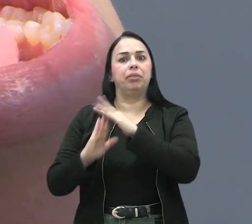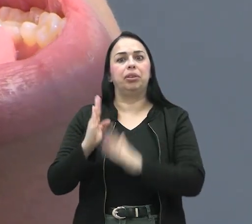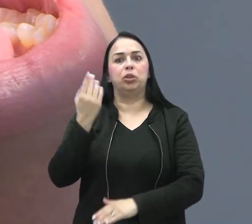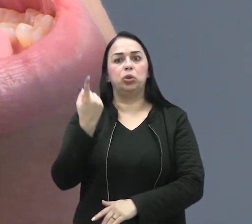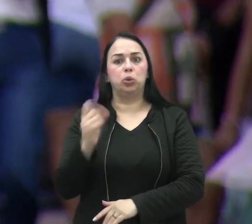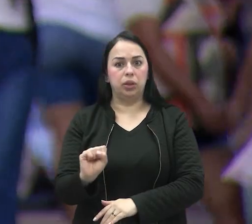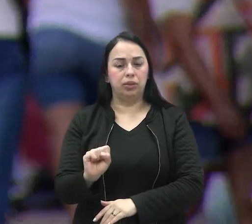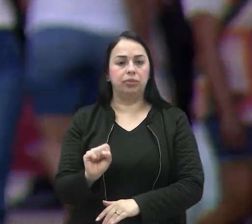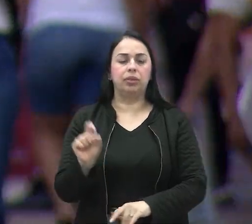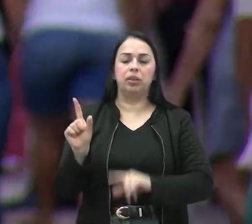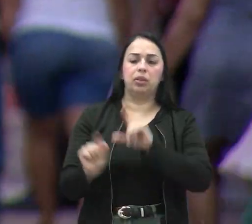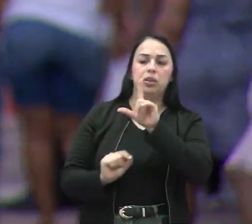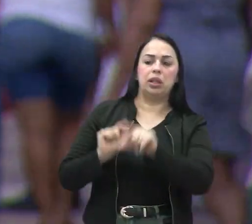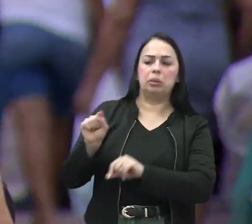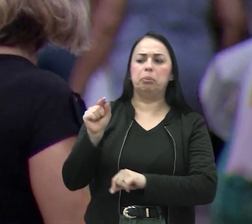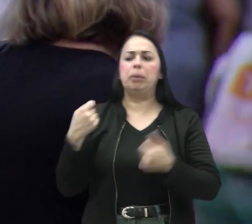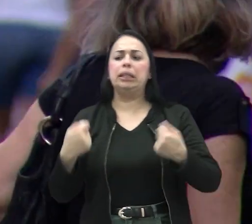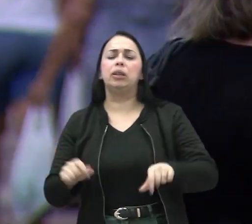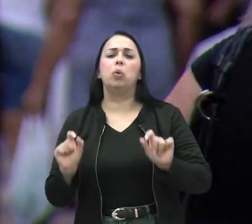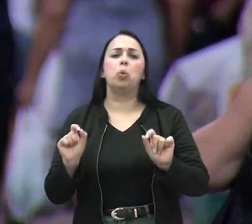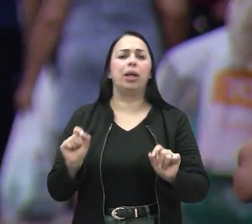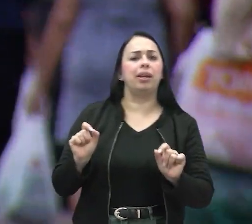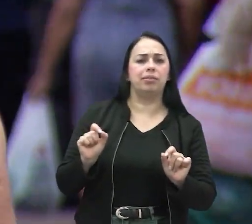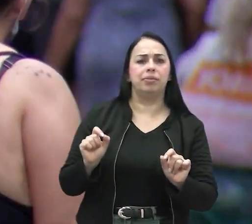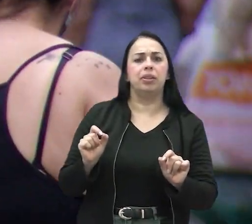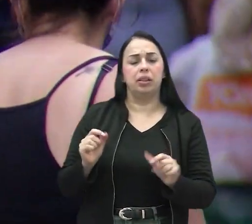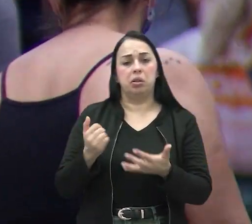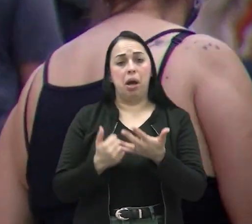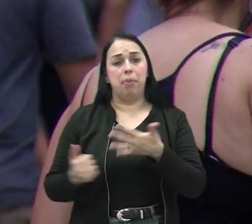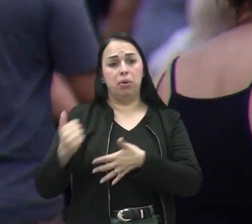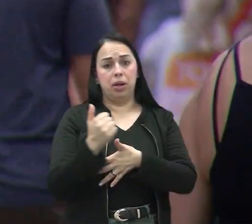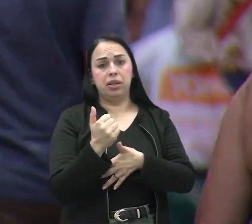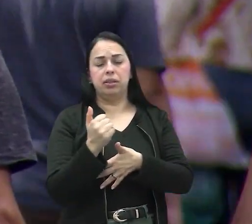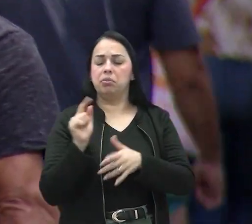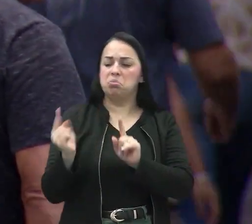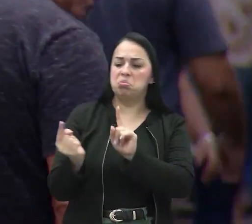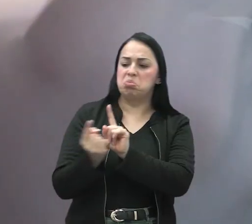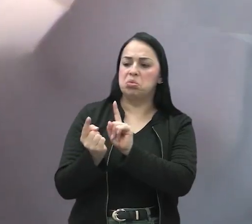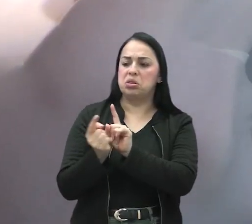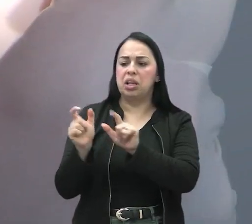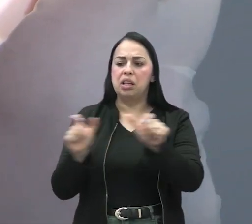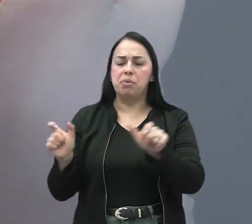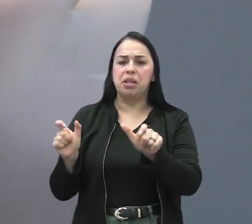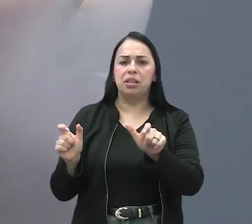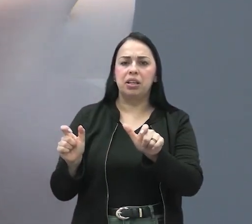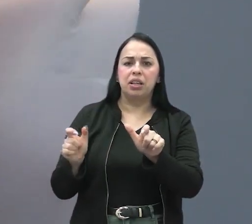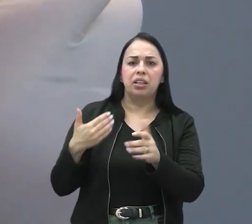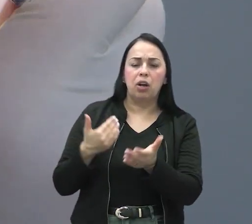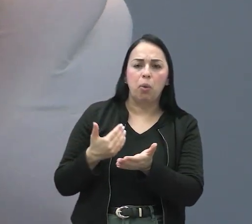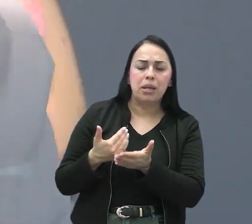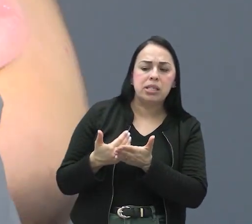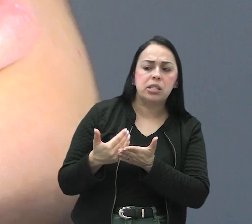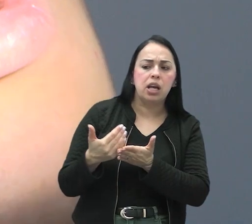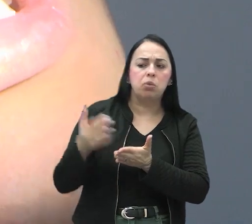18 anos. Eles são selecionados por grau de necessidade. Uma das prioridades do projeto é atender jovens próximos